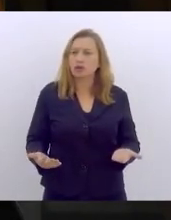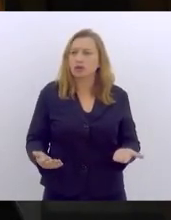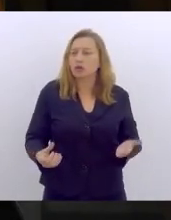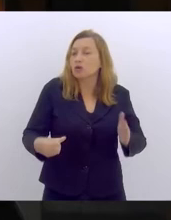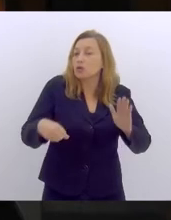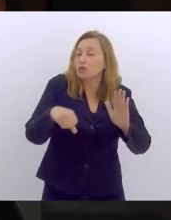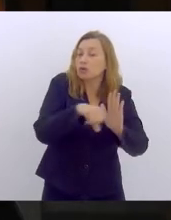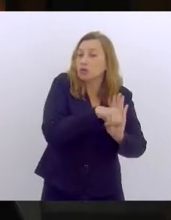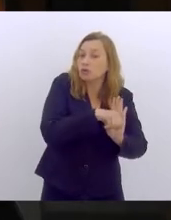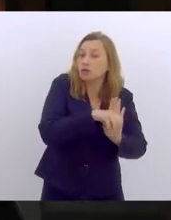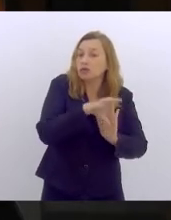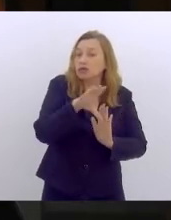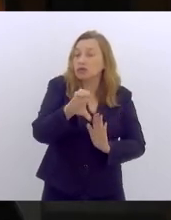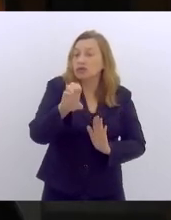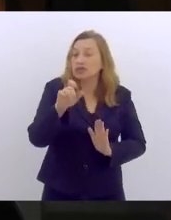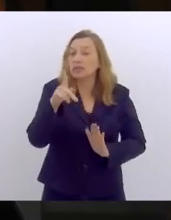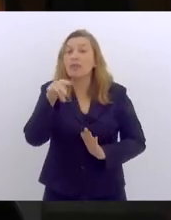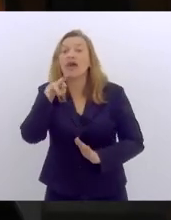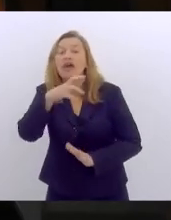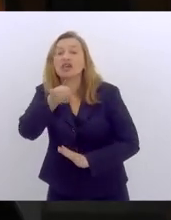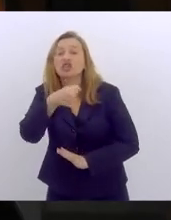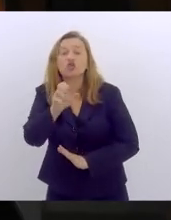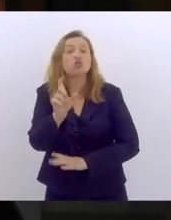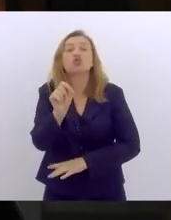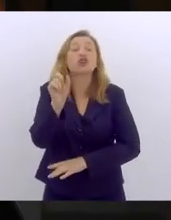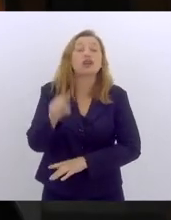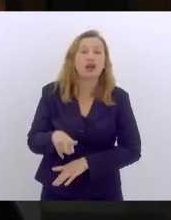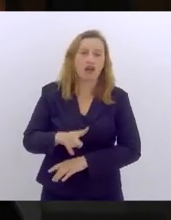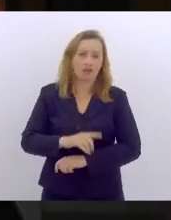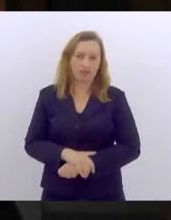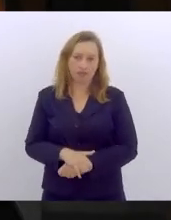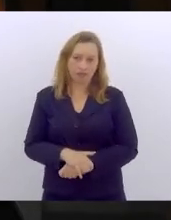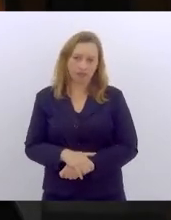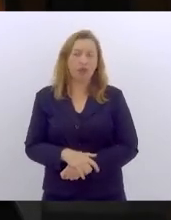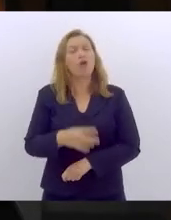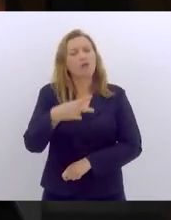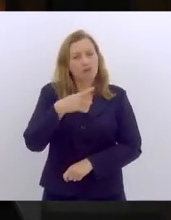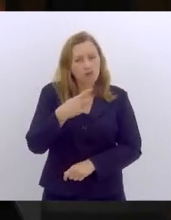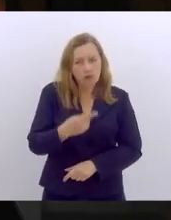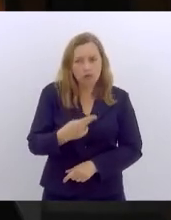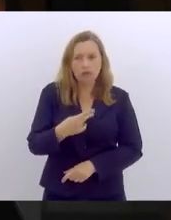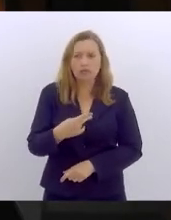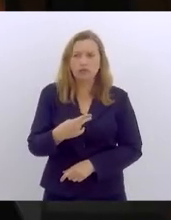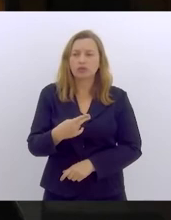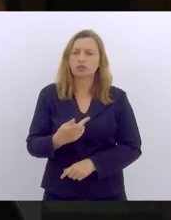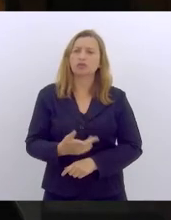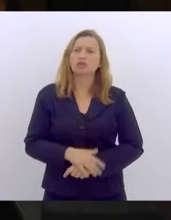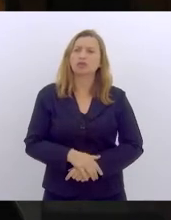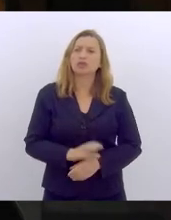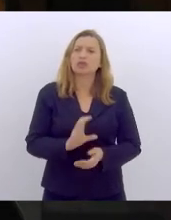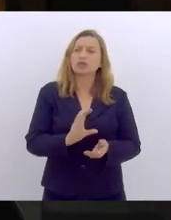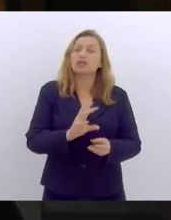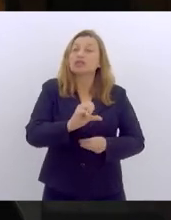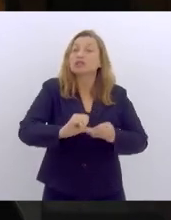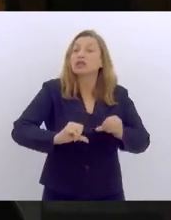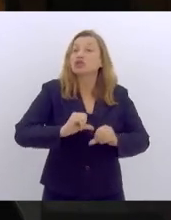O que é o escândalo da CEPERJ? Em síntese, é ter